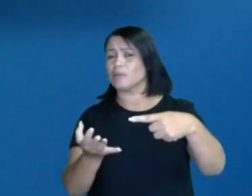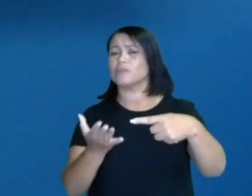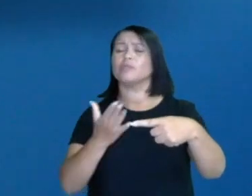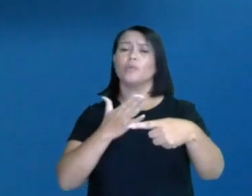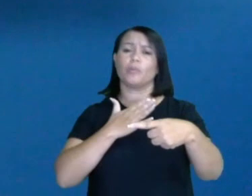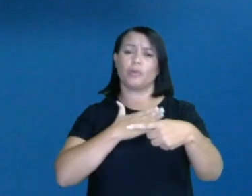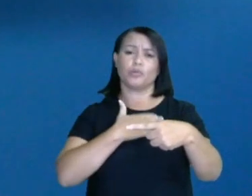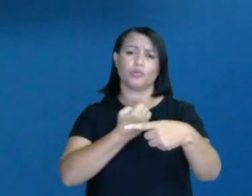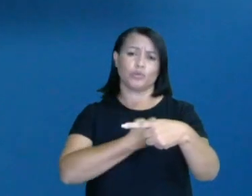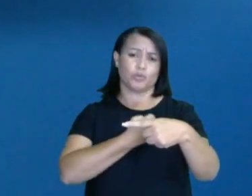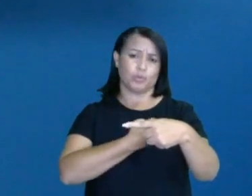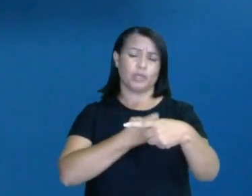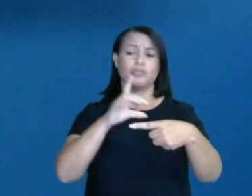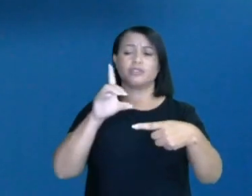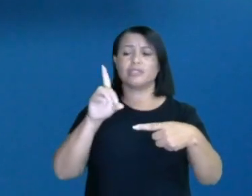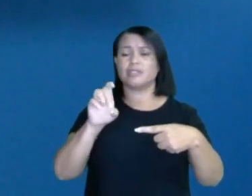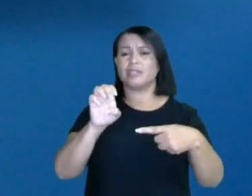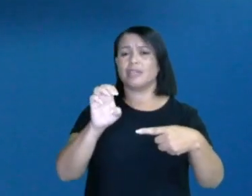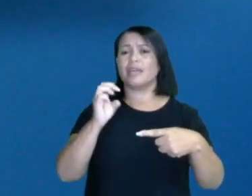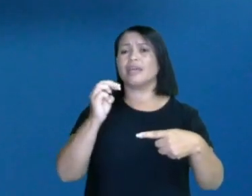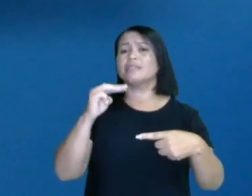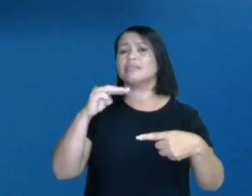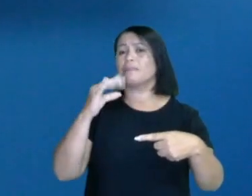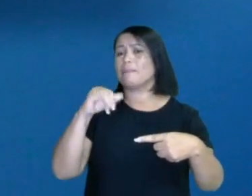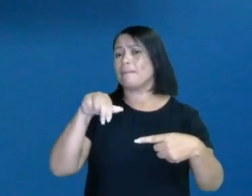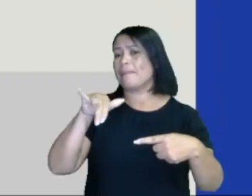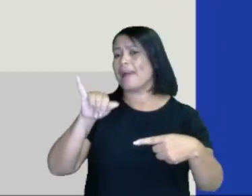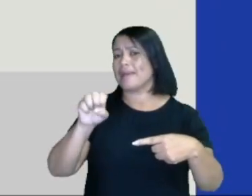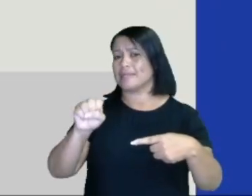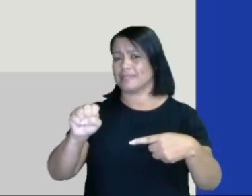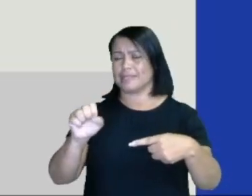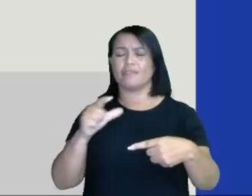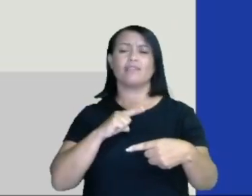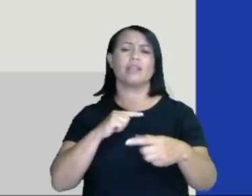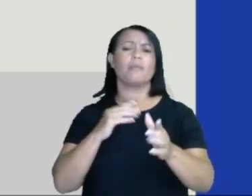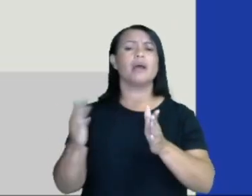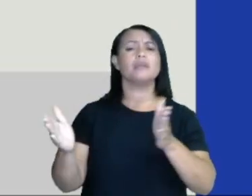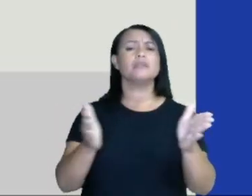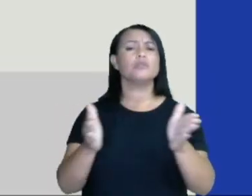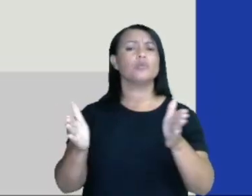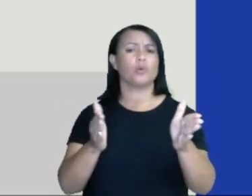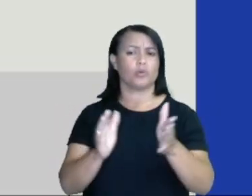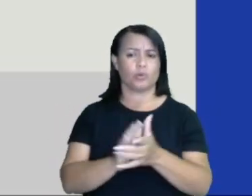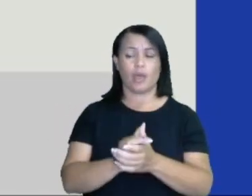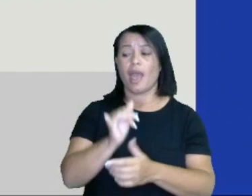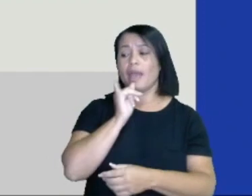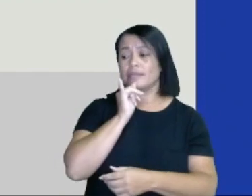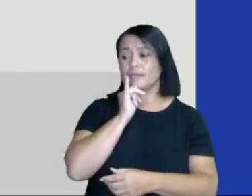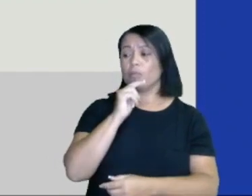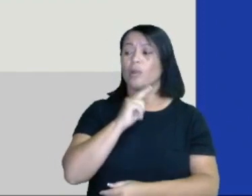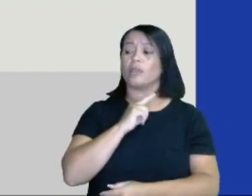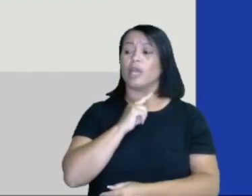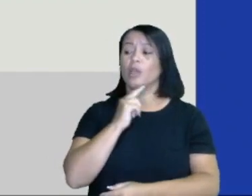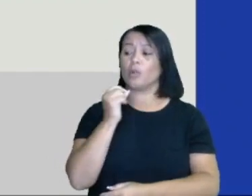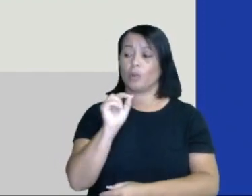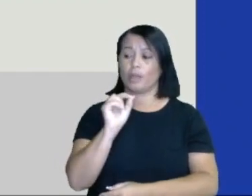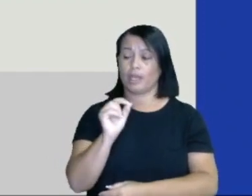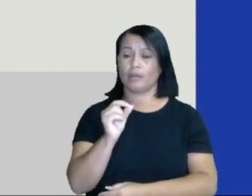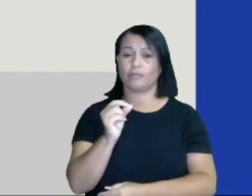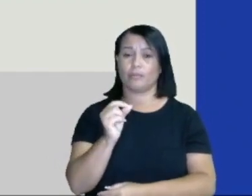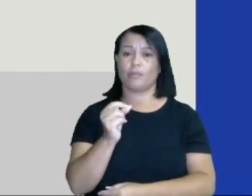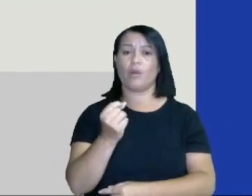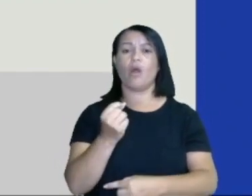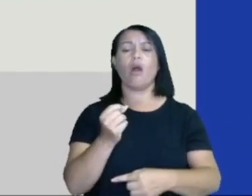números decimais, que fica entre um número natural e o outro. Exemplo, aqui eu tenho